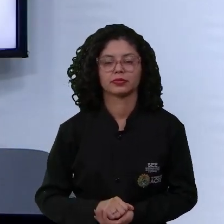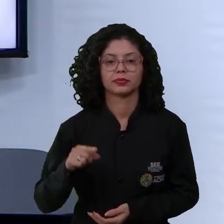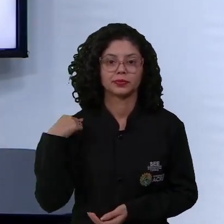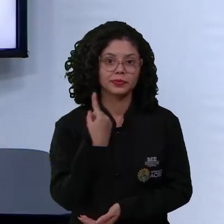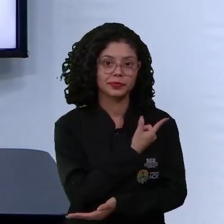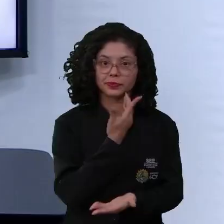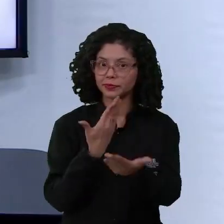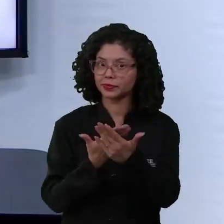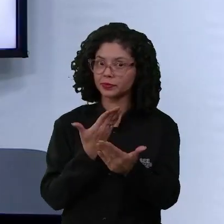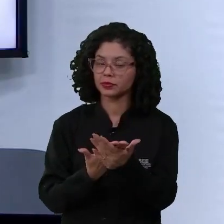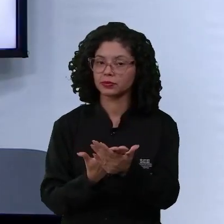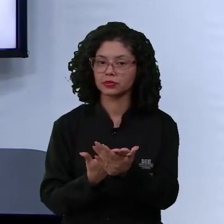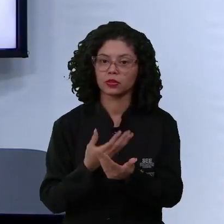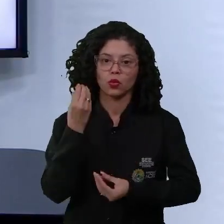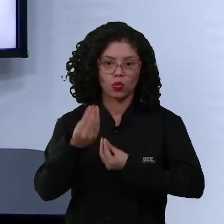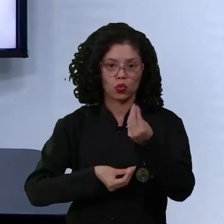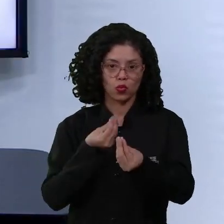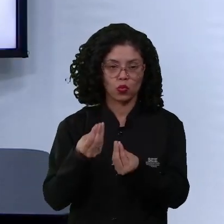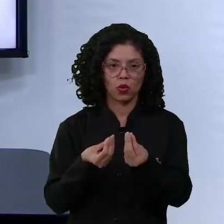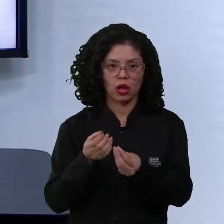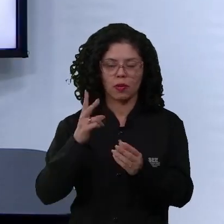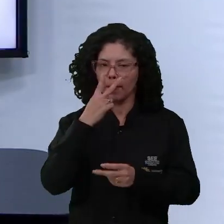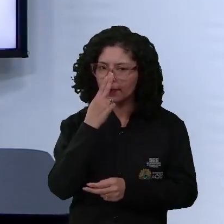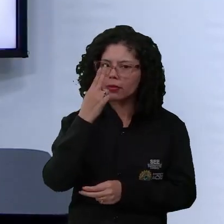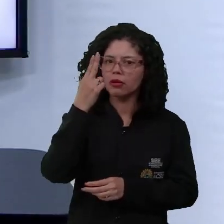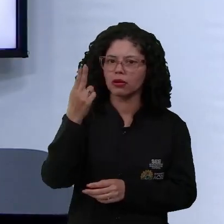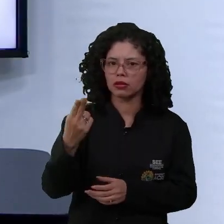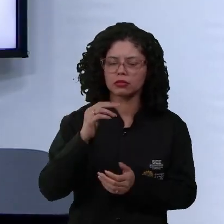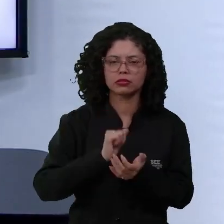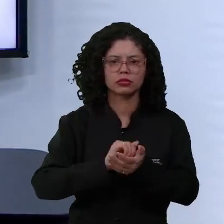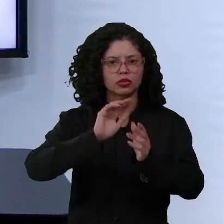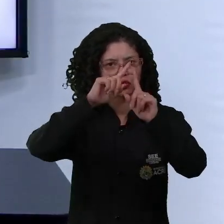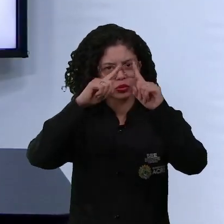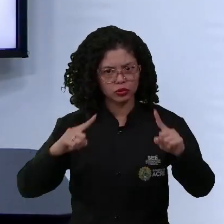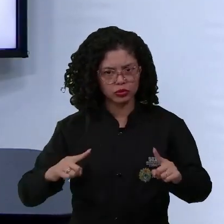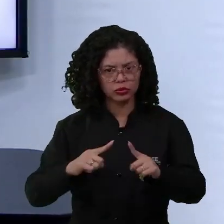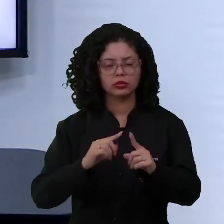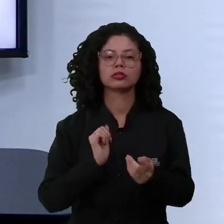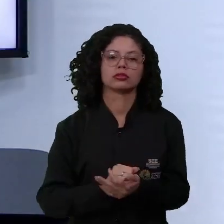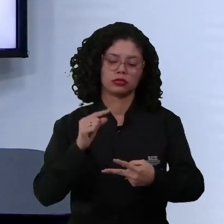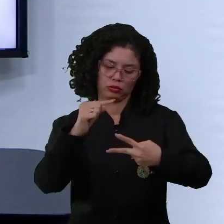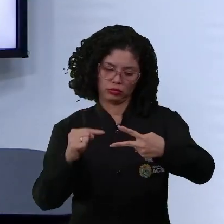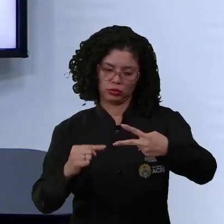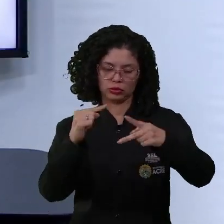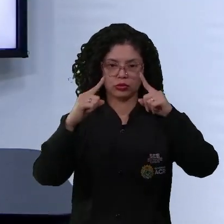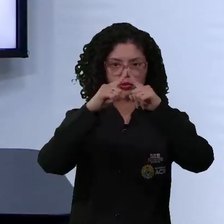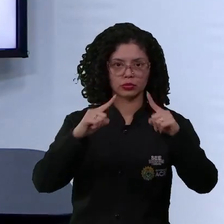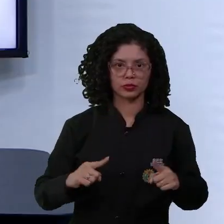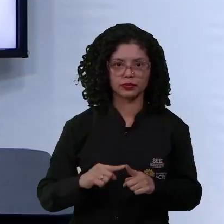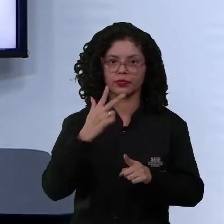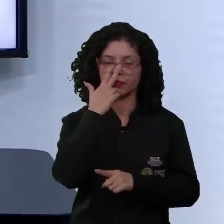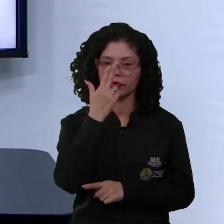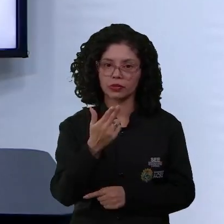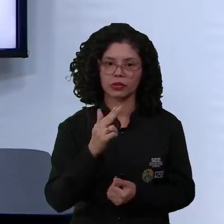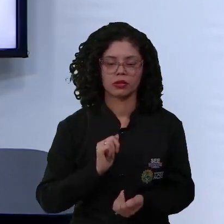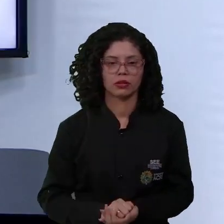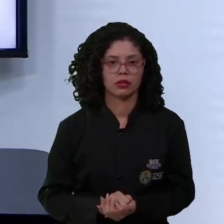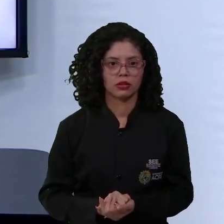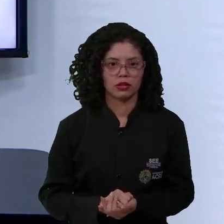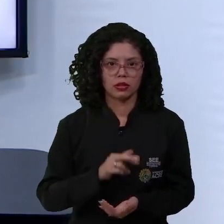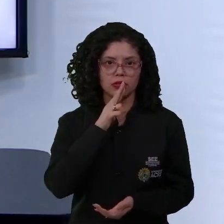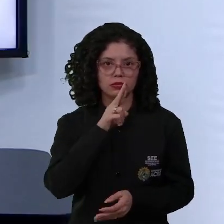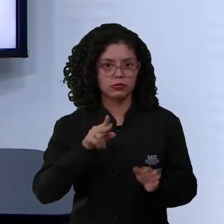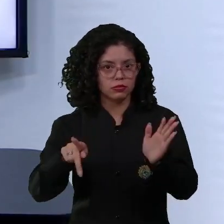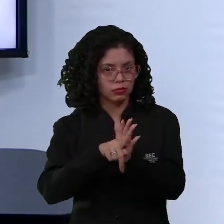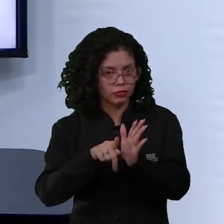Iremos estudar como funciona a semelhança de triângulos, quando dois triângulos são semelhantes, os casos